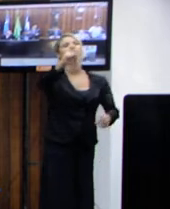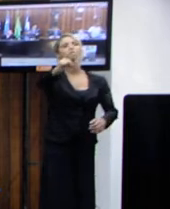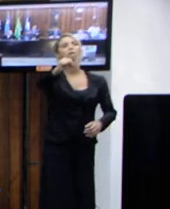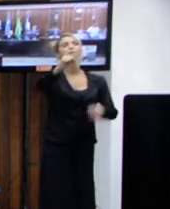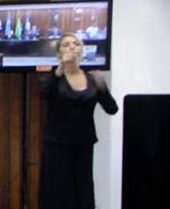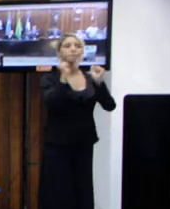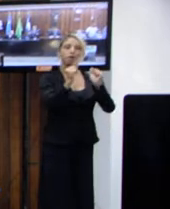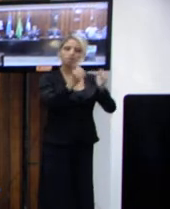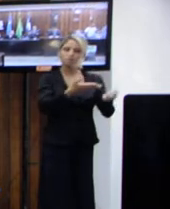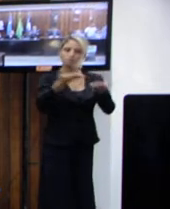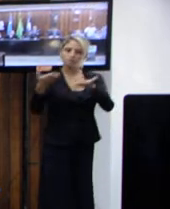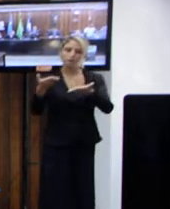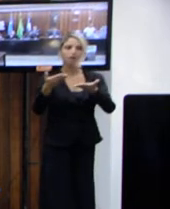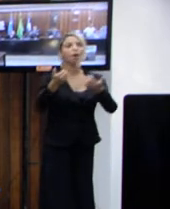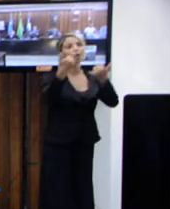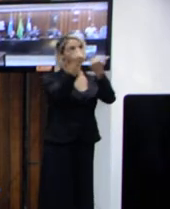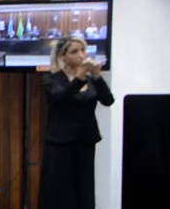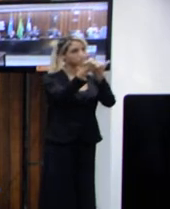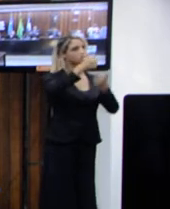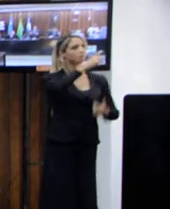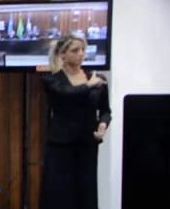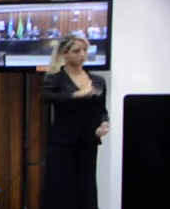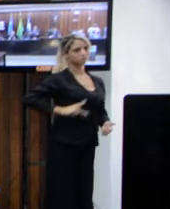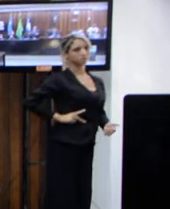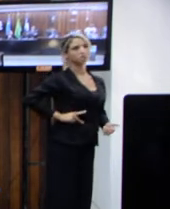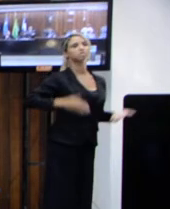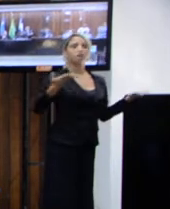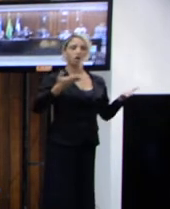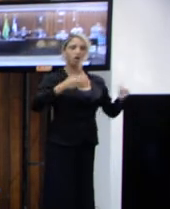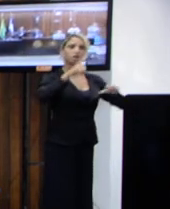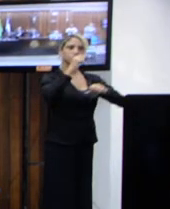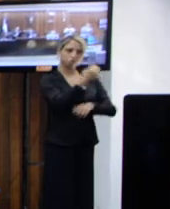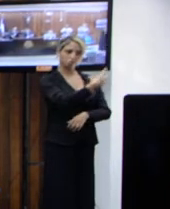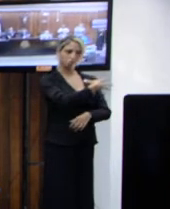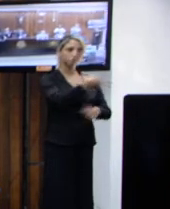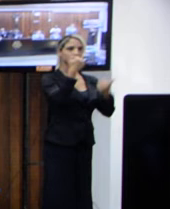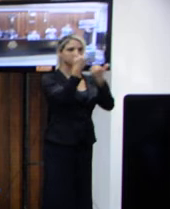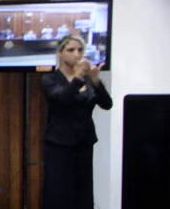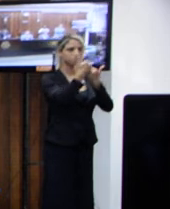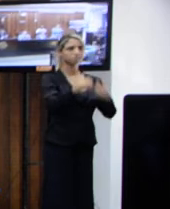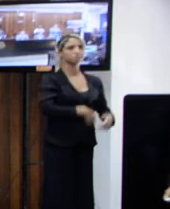próximo. Vice-presidente da Câmara, troca. José de